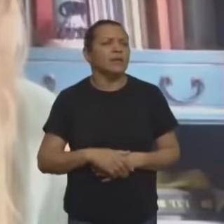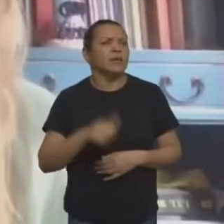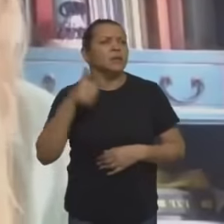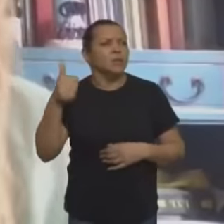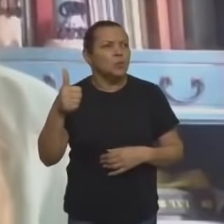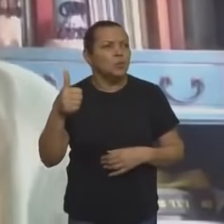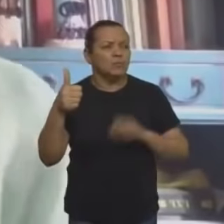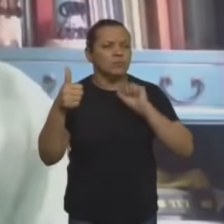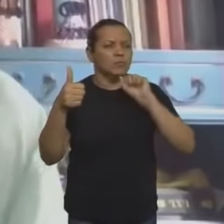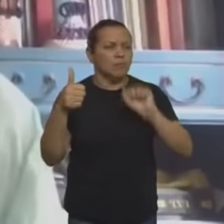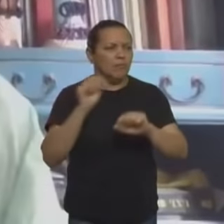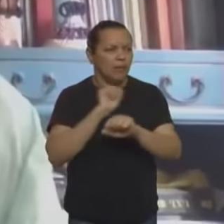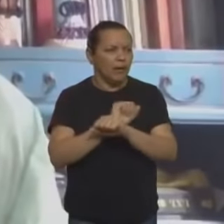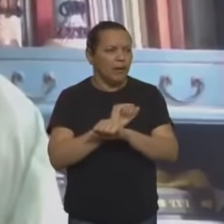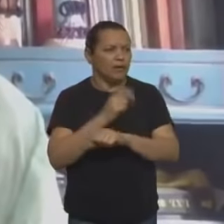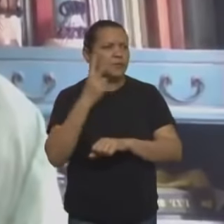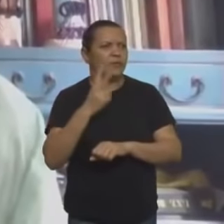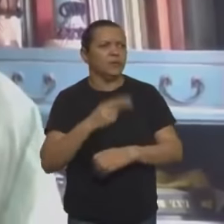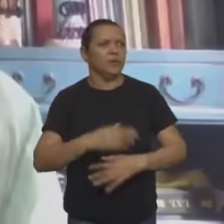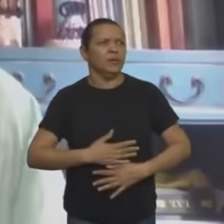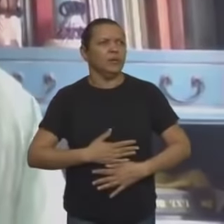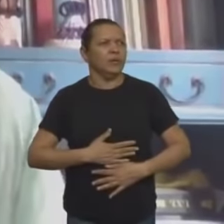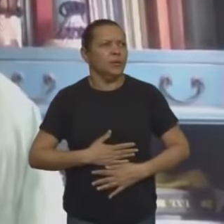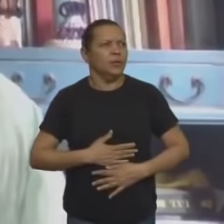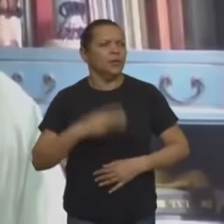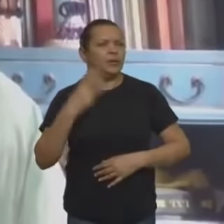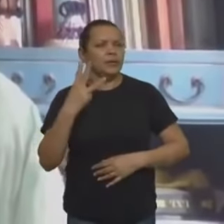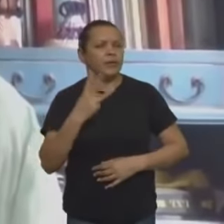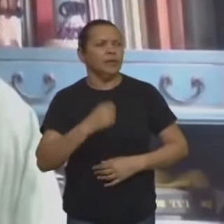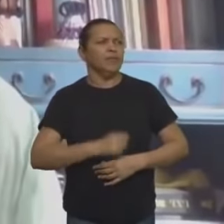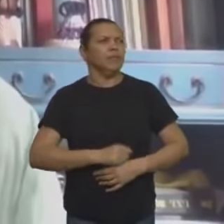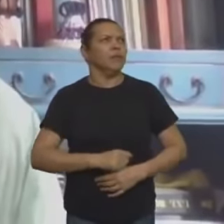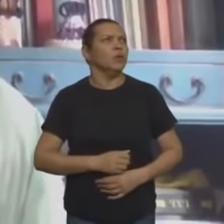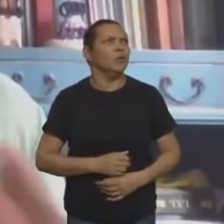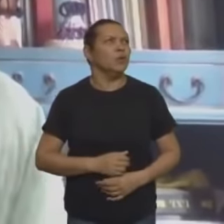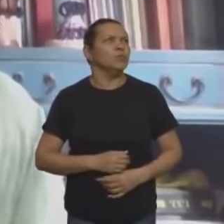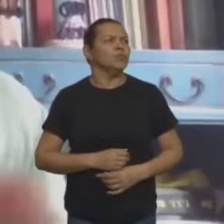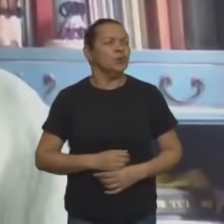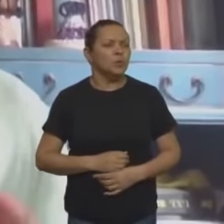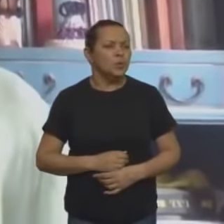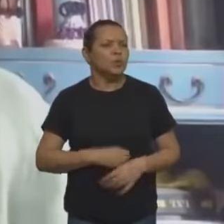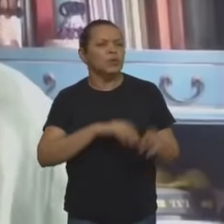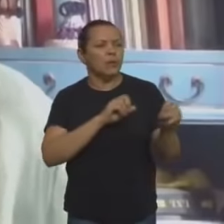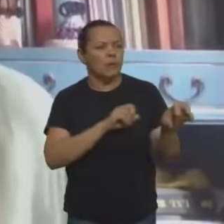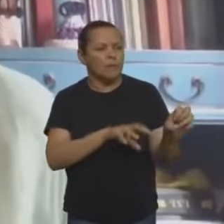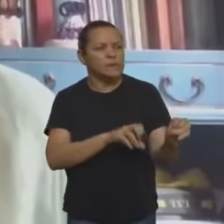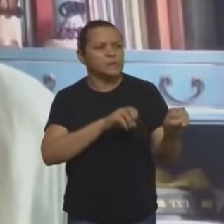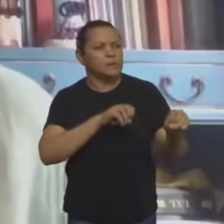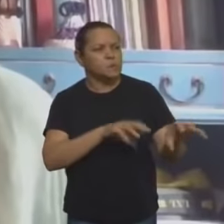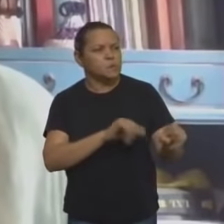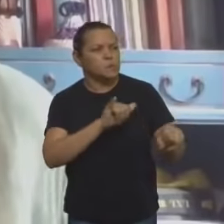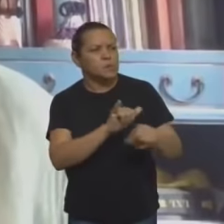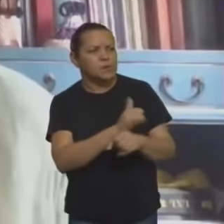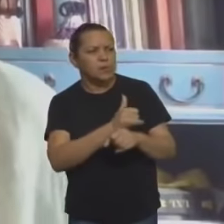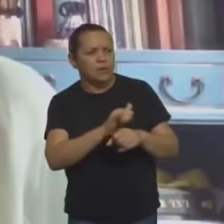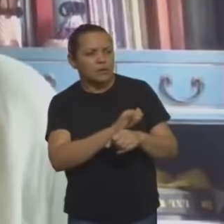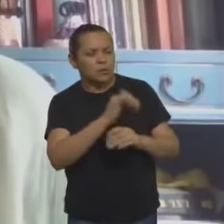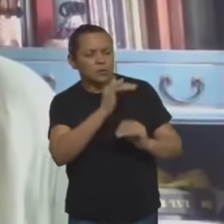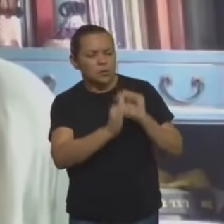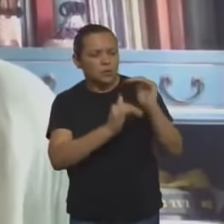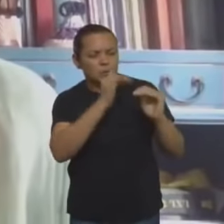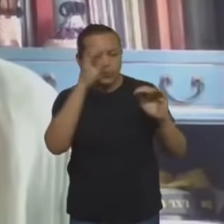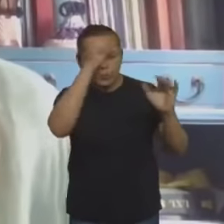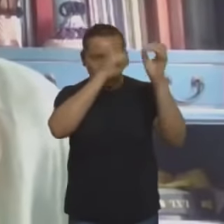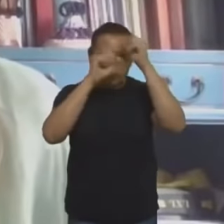passo a passo, que isso também eu acho que ajuda os alunos que precisam dessa concretude maior para aprender, né?